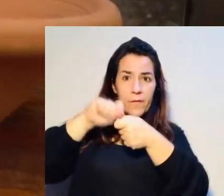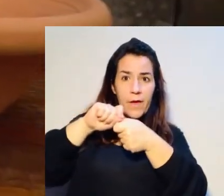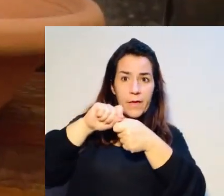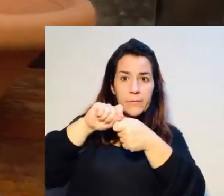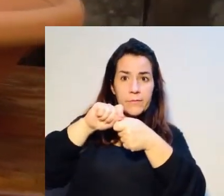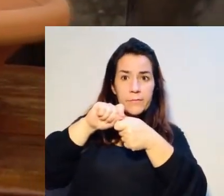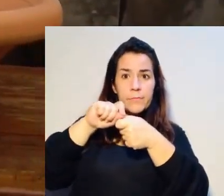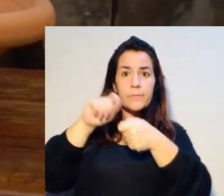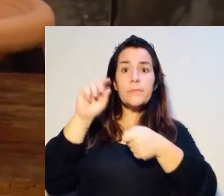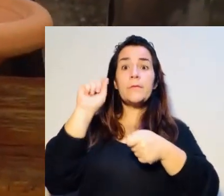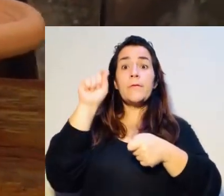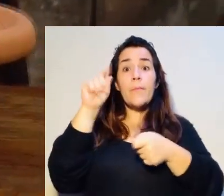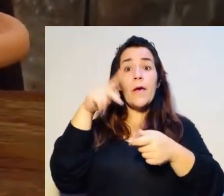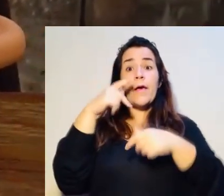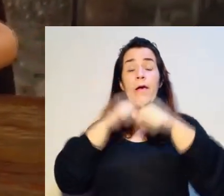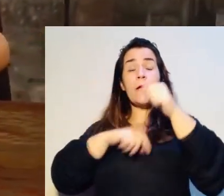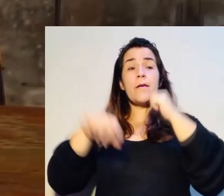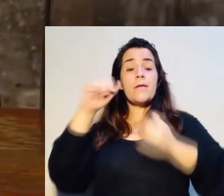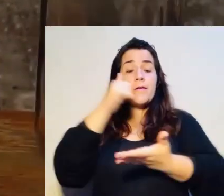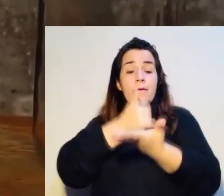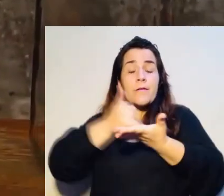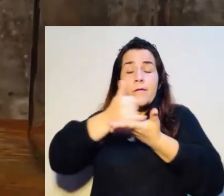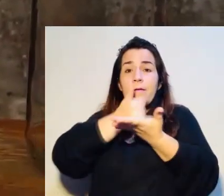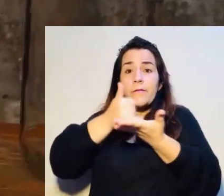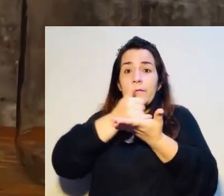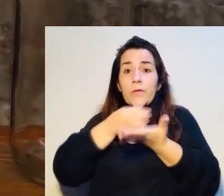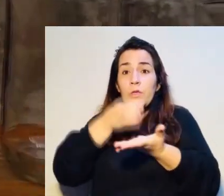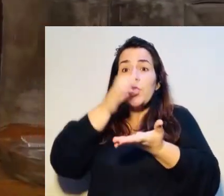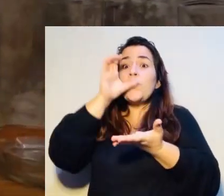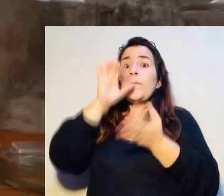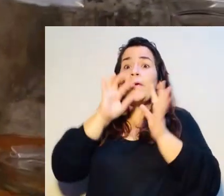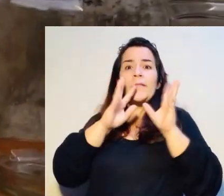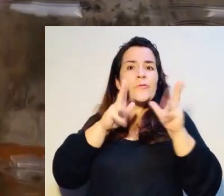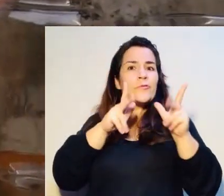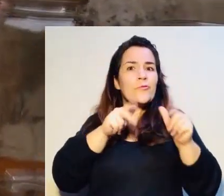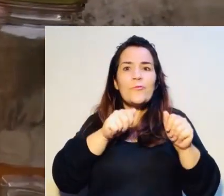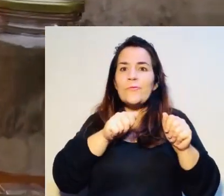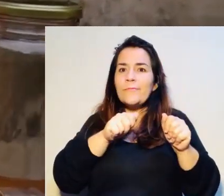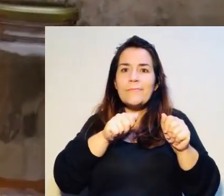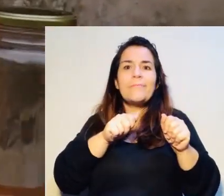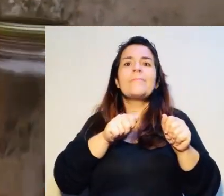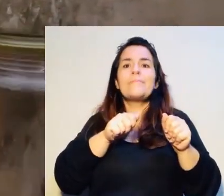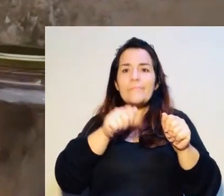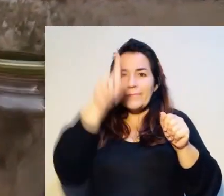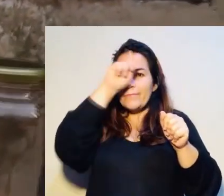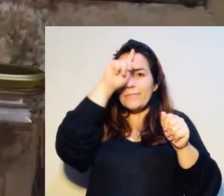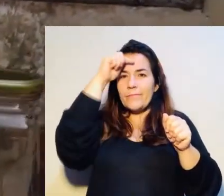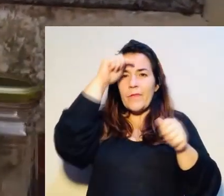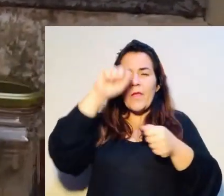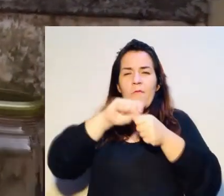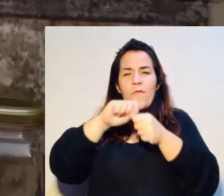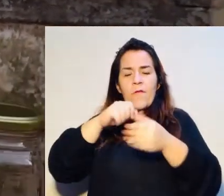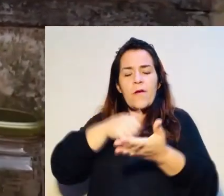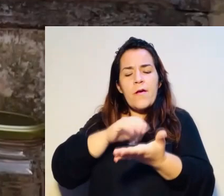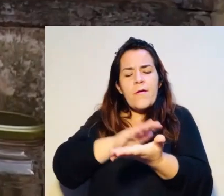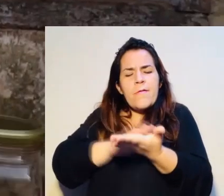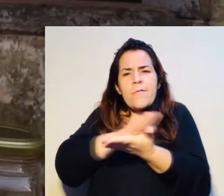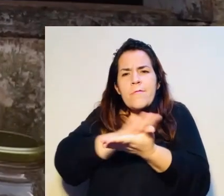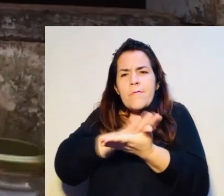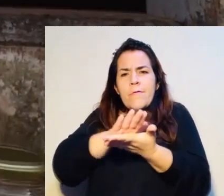feito, isso é remédio e reparo para tudo. Pode fazer